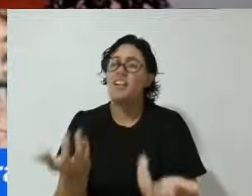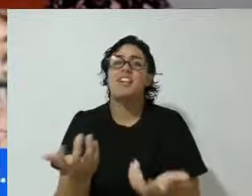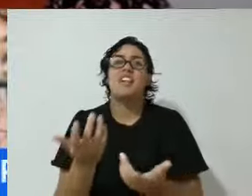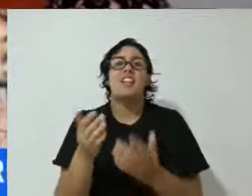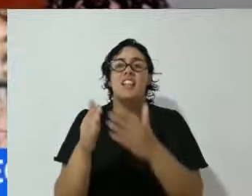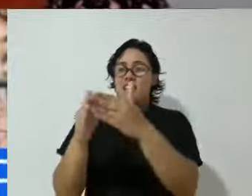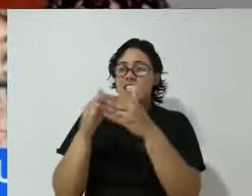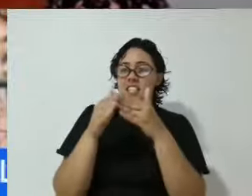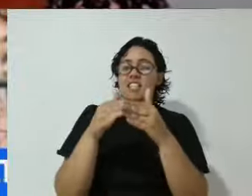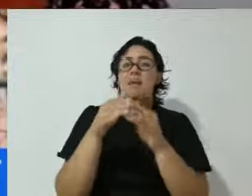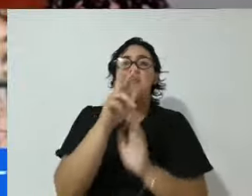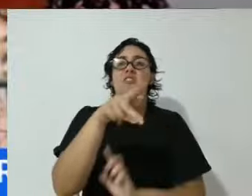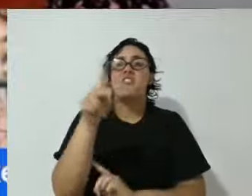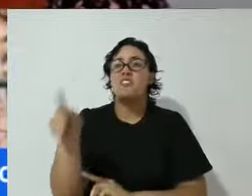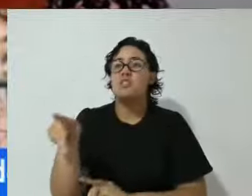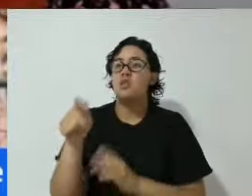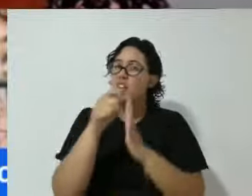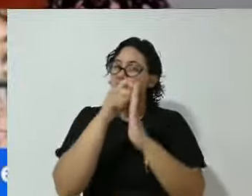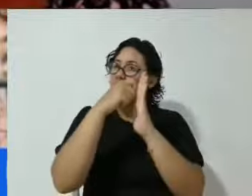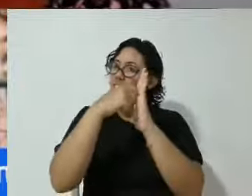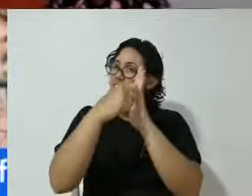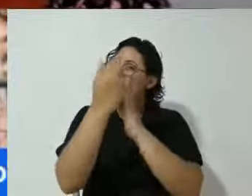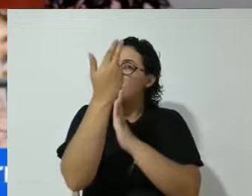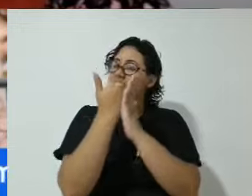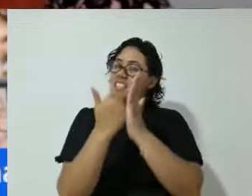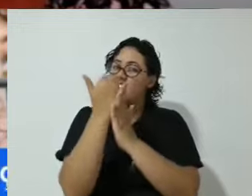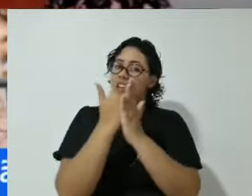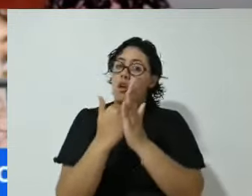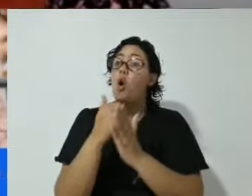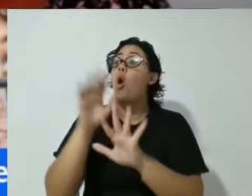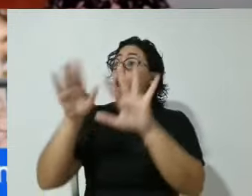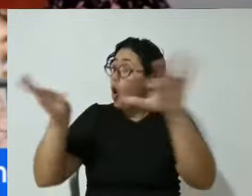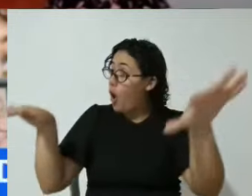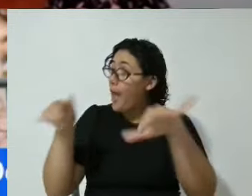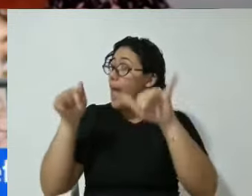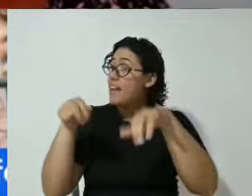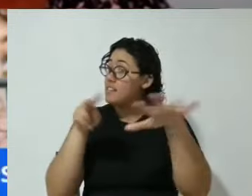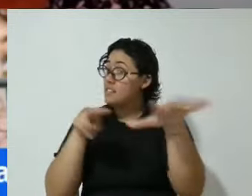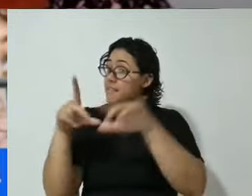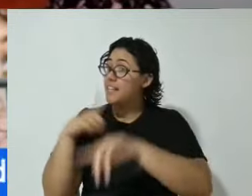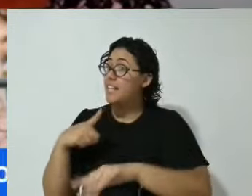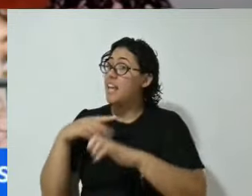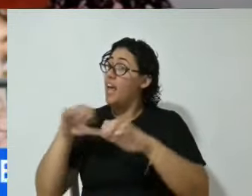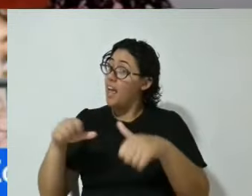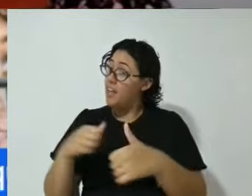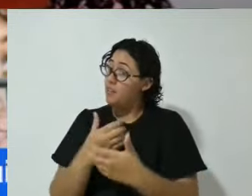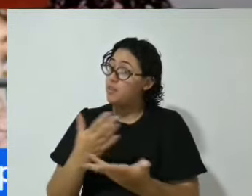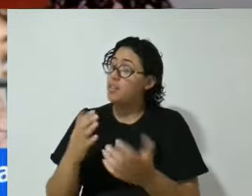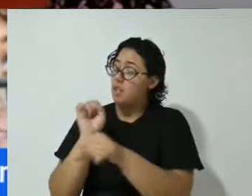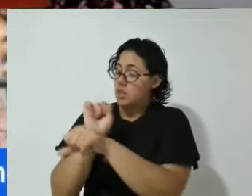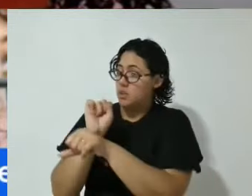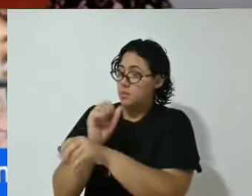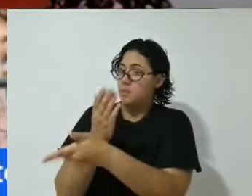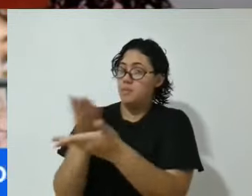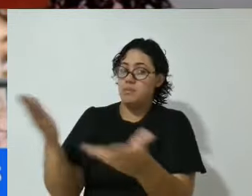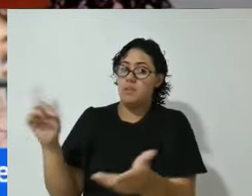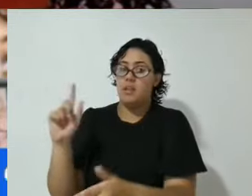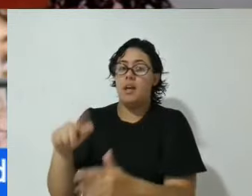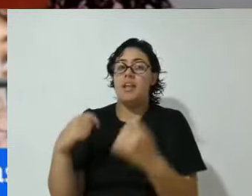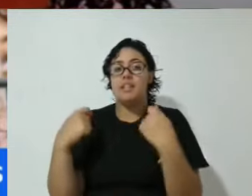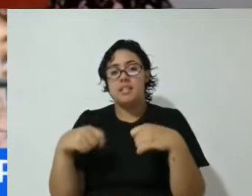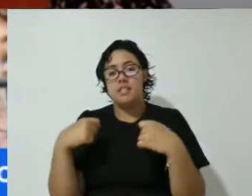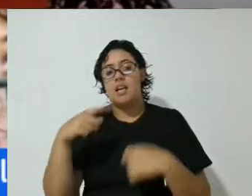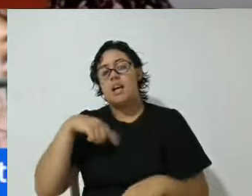grafite, licença. Gente, essa semana tem evento tal, estou esperando por você. Então é necessário a gente fazer